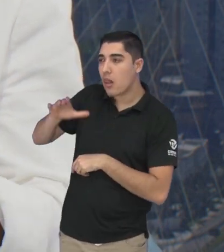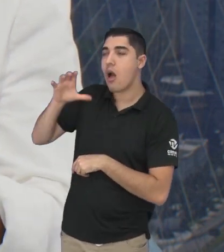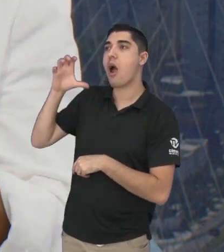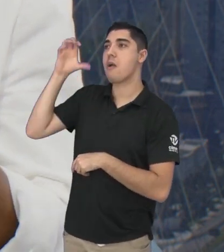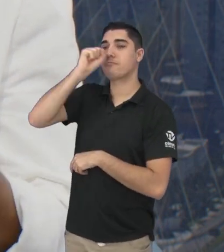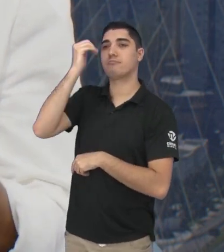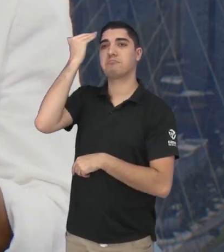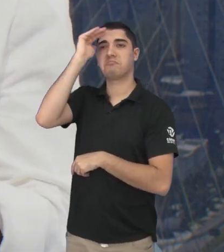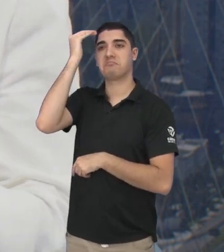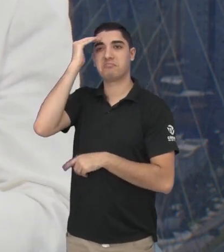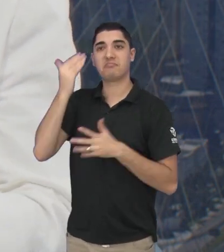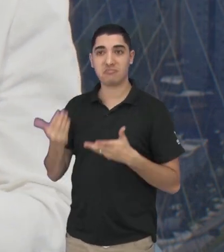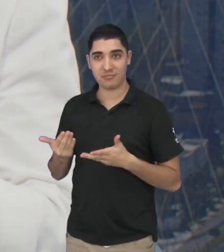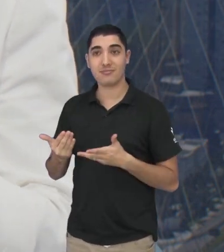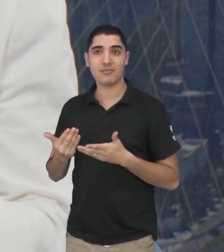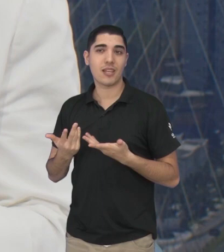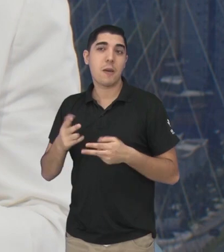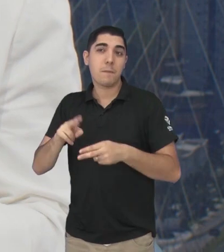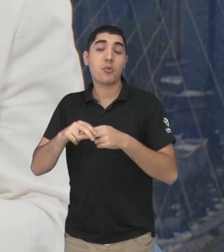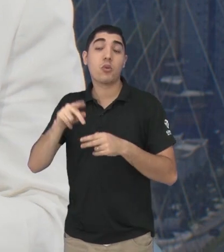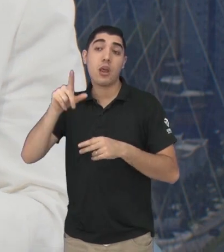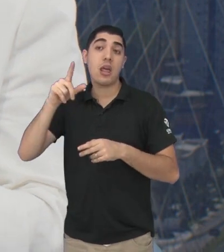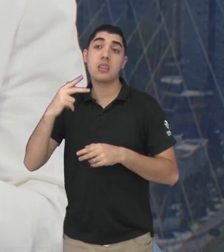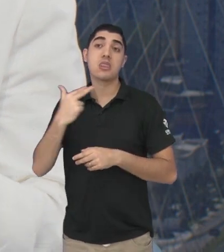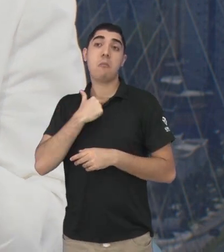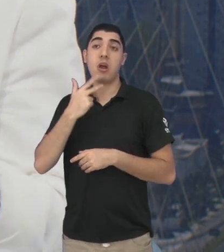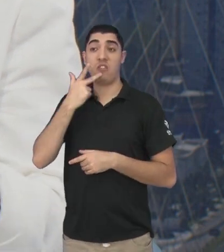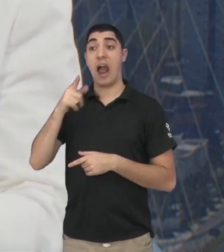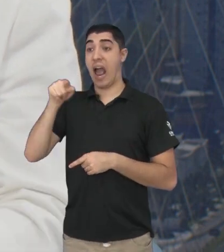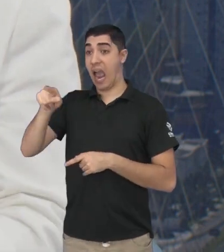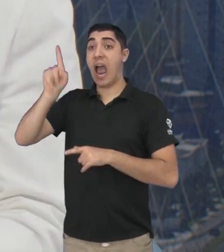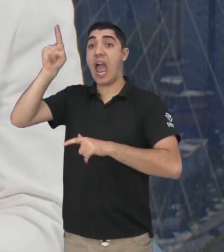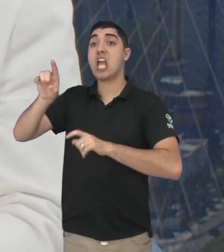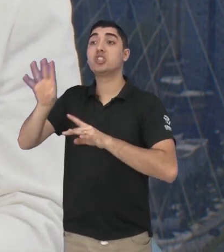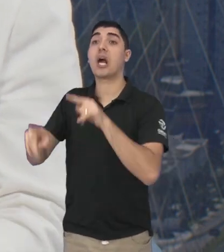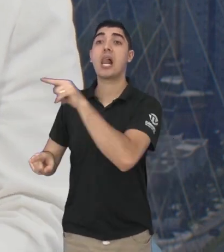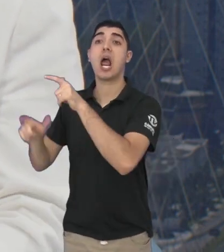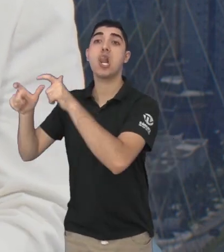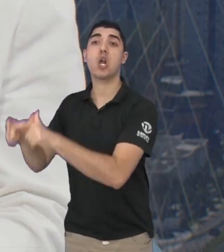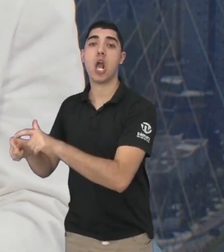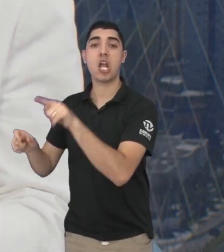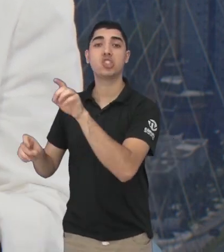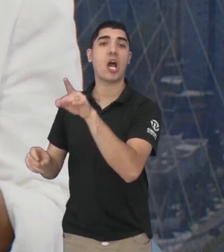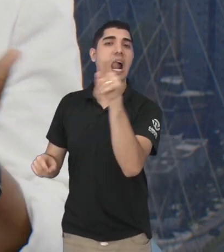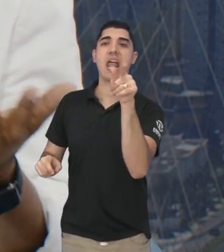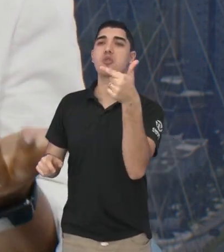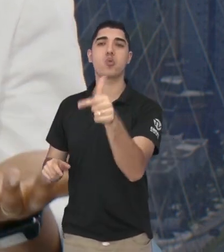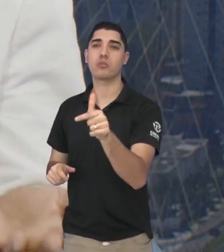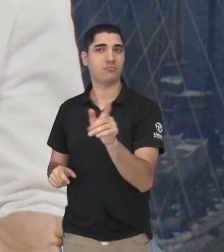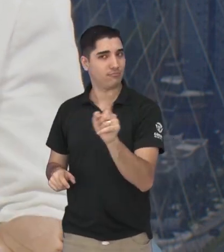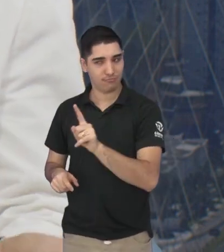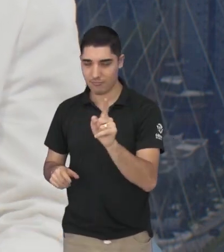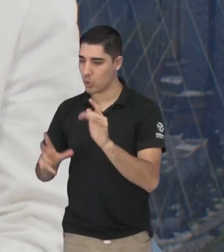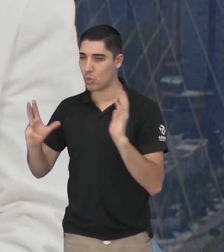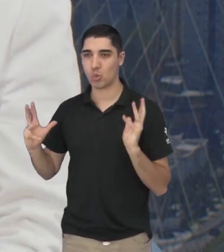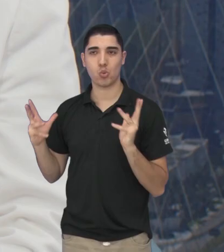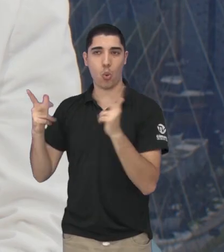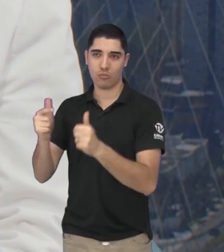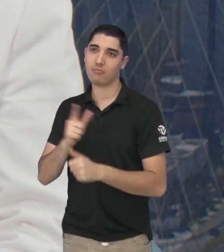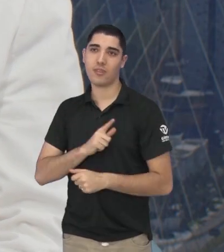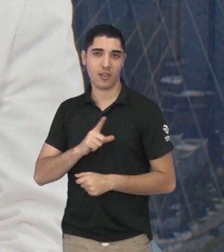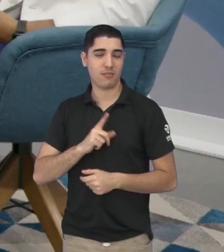que você tem estudos, mas é algo que você não pode taxar, é algo que você não pode colocar dentro de um quadrado, porque ele é